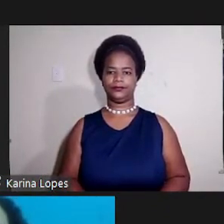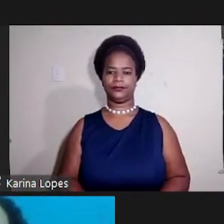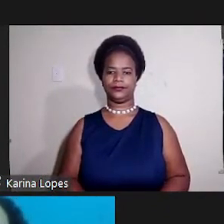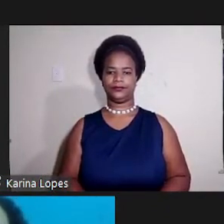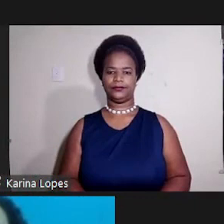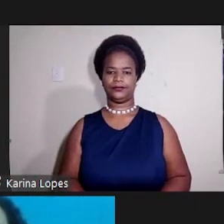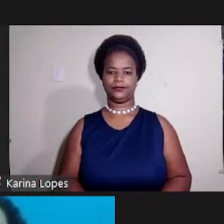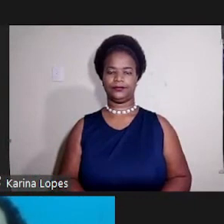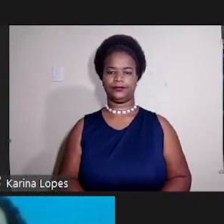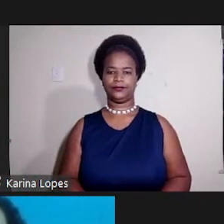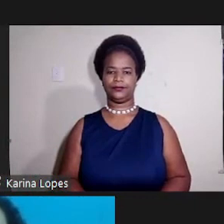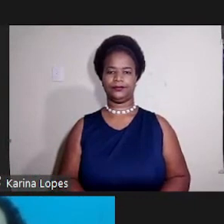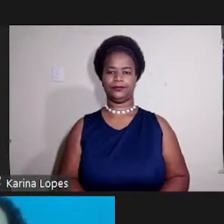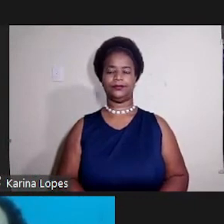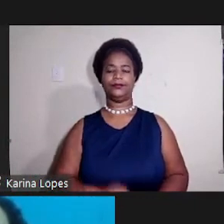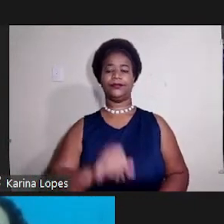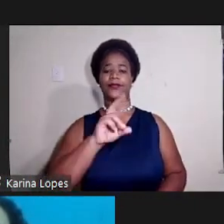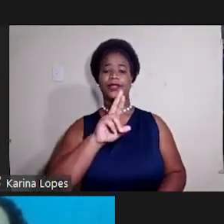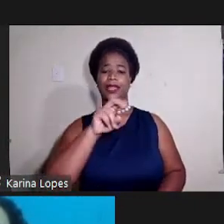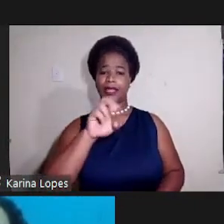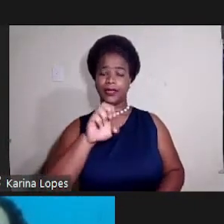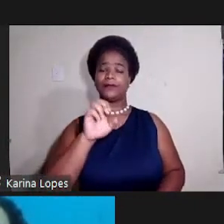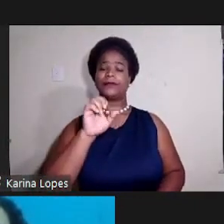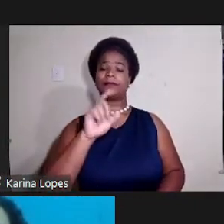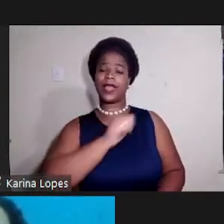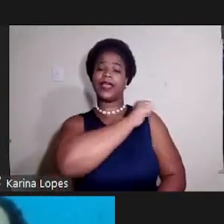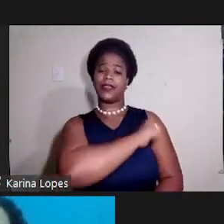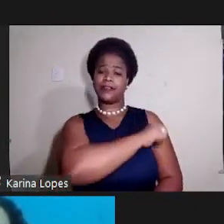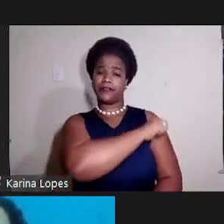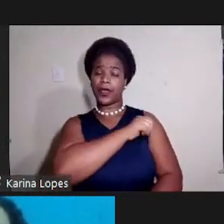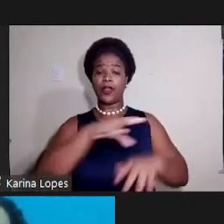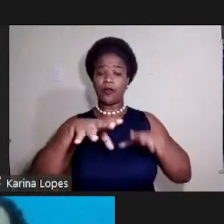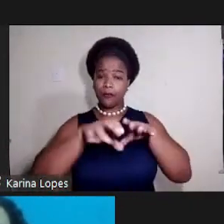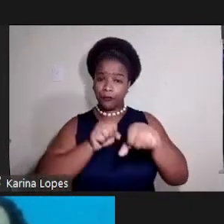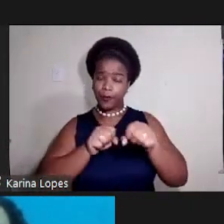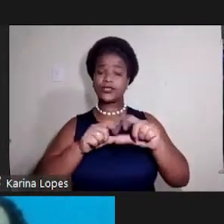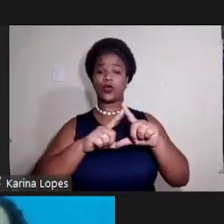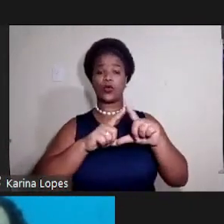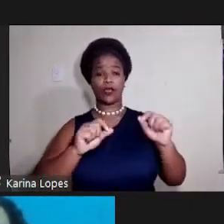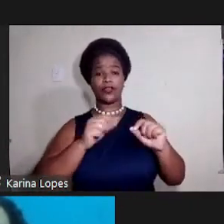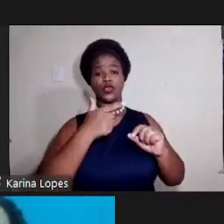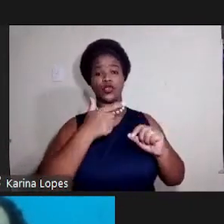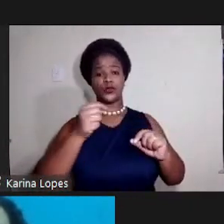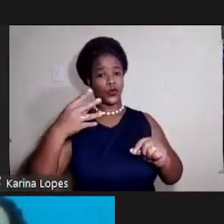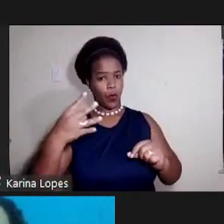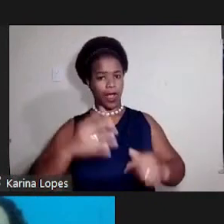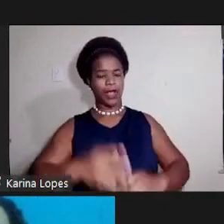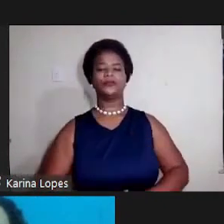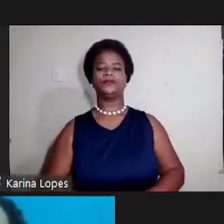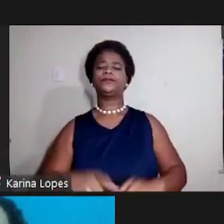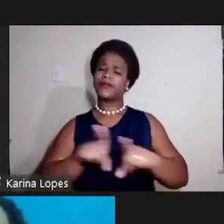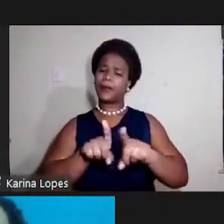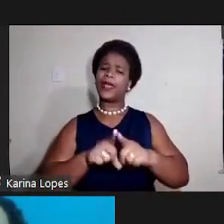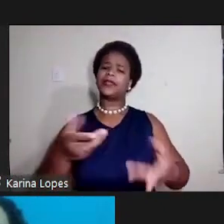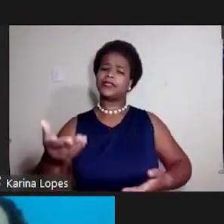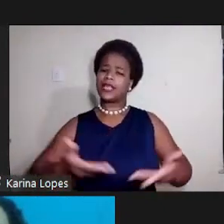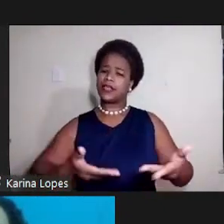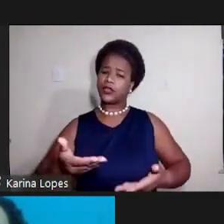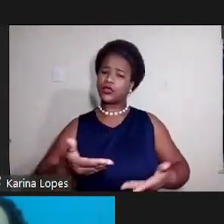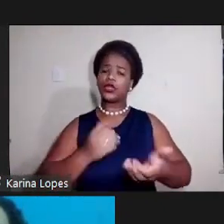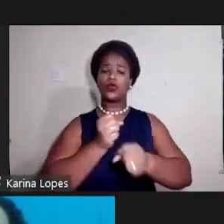Irene Duarte Souza é enfermeira formada pela UFJF no ano de 2004 e servidora desde o ano de